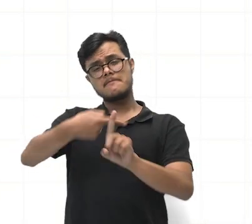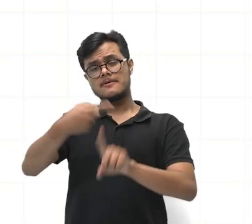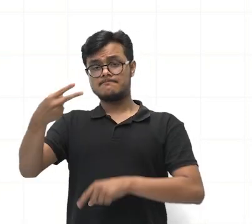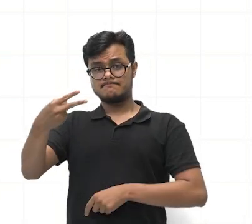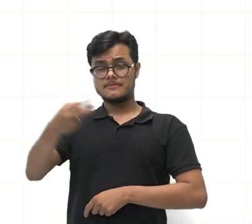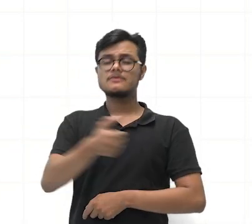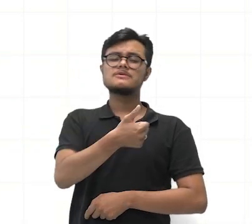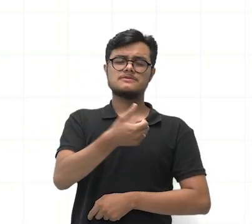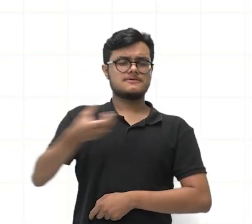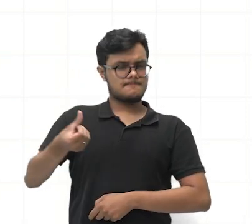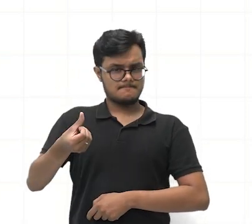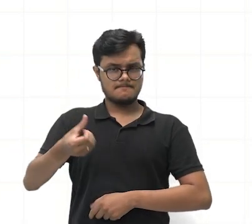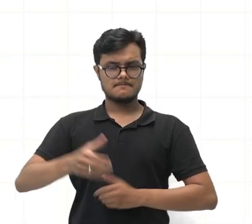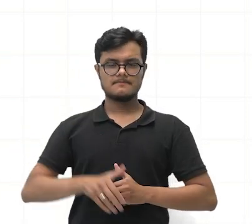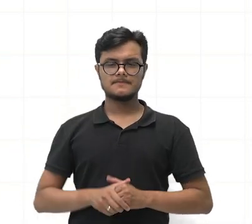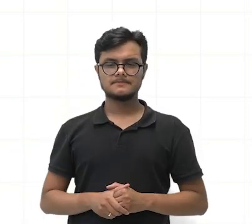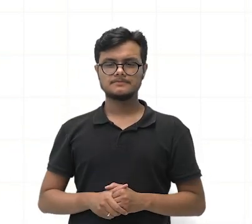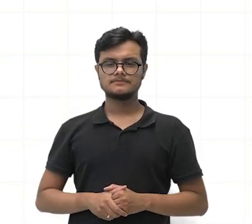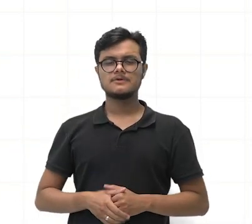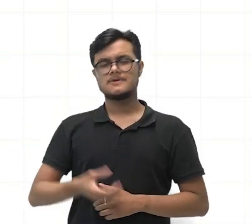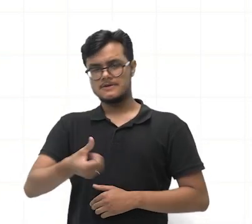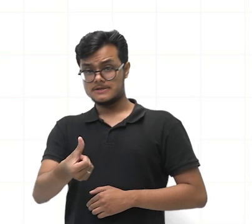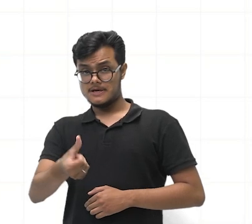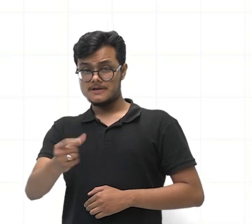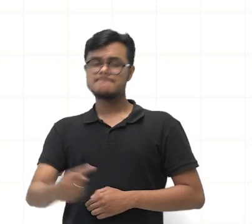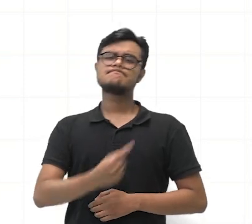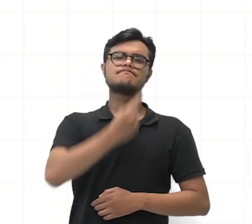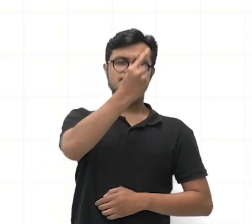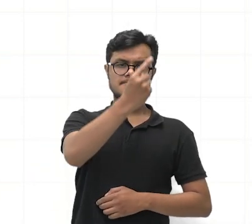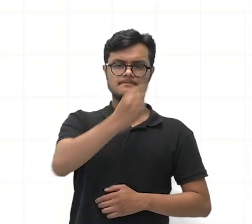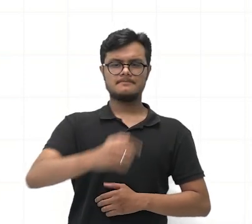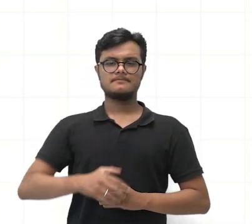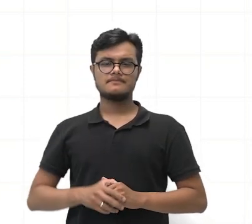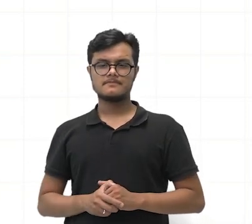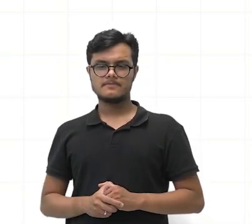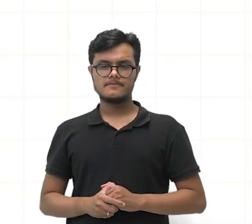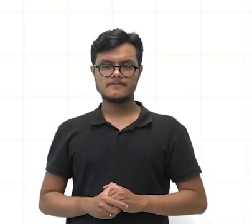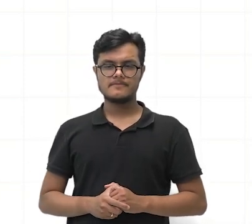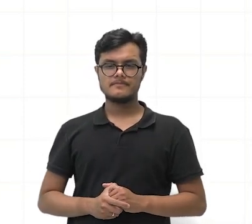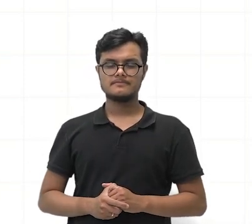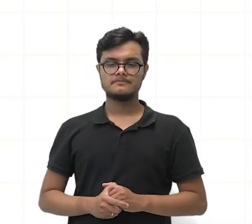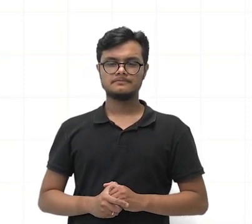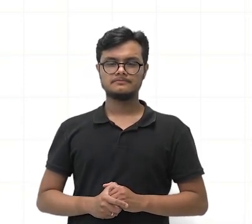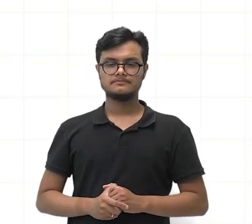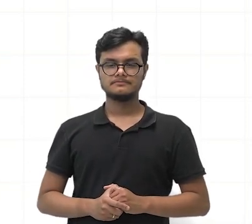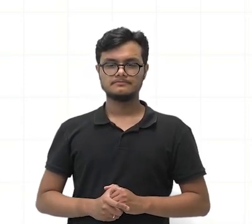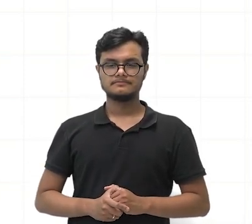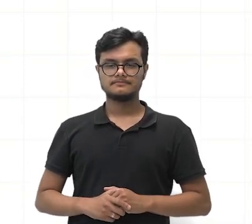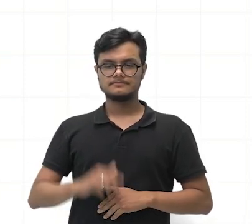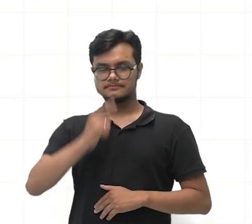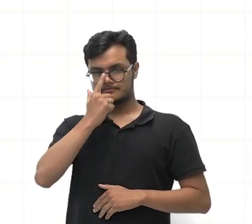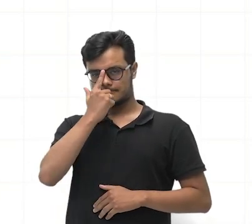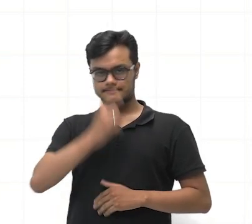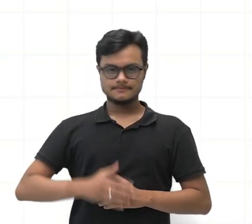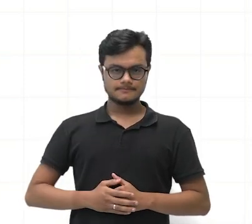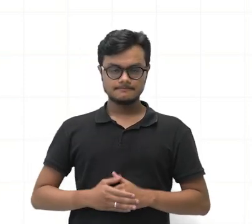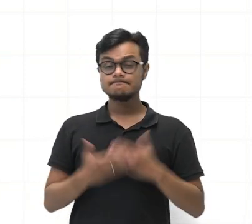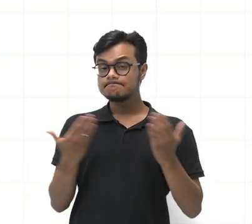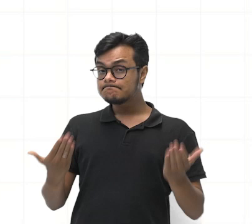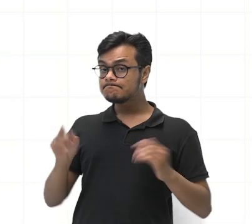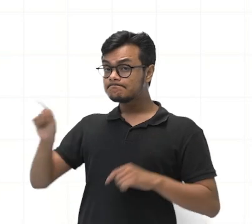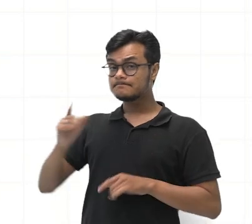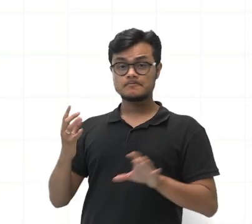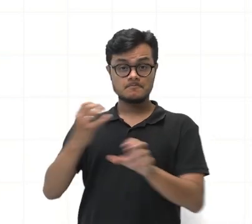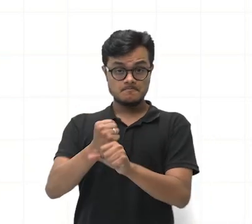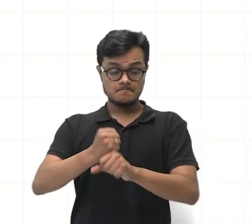2, 16. Então, deixa o 6, sobe 1. E aí, continuando a